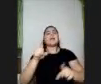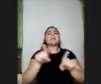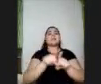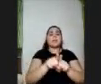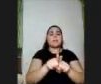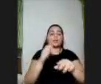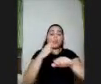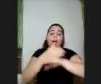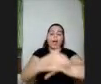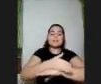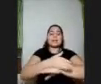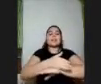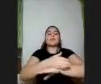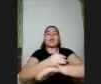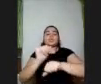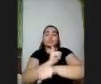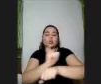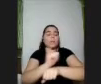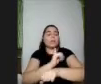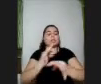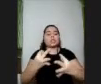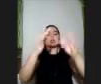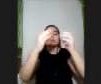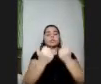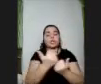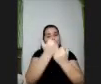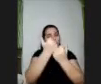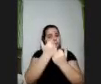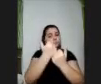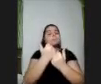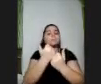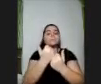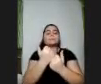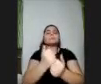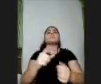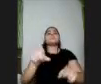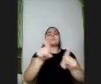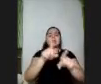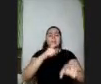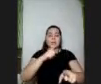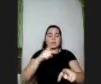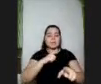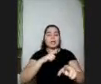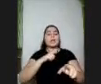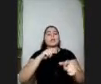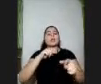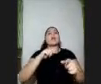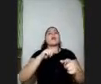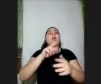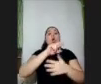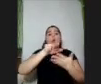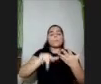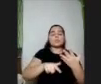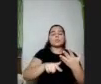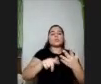tecnologias de apoio a gente tem aí também a questão de opções de expressão e comunicação que eu falei um pouquinho